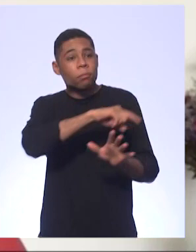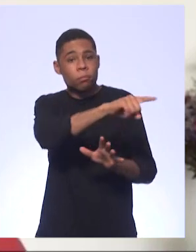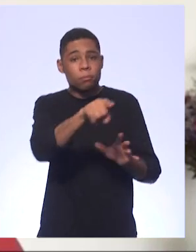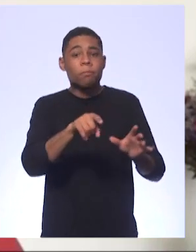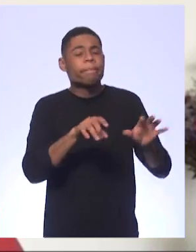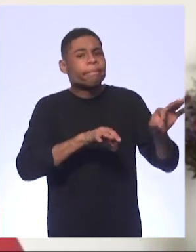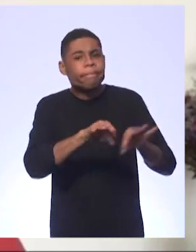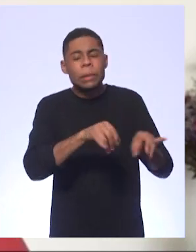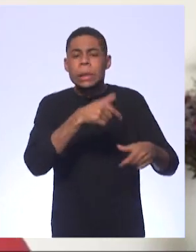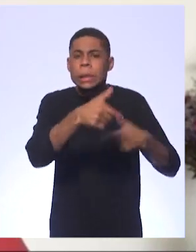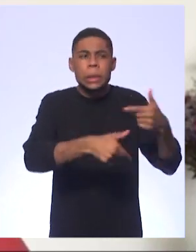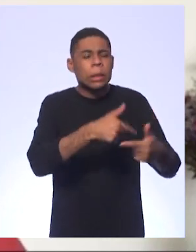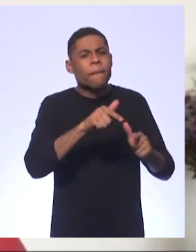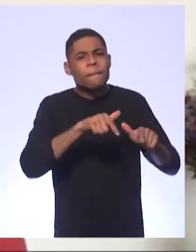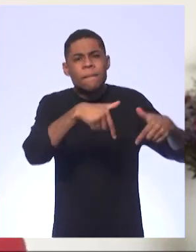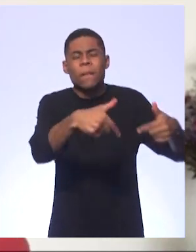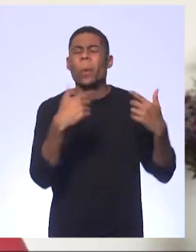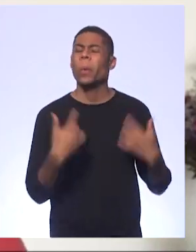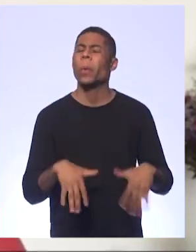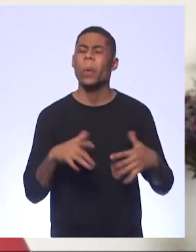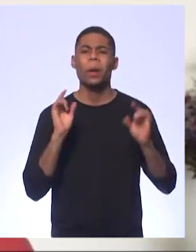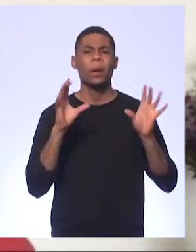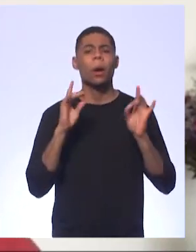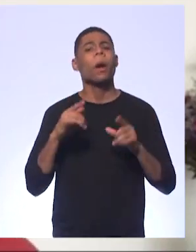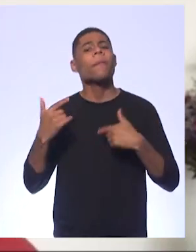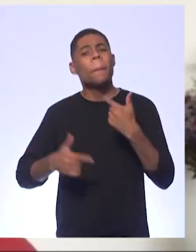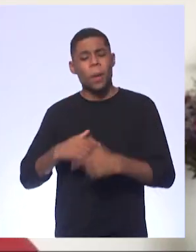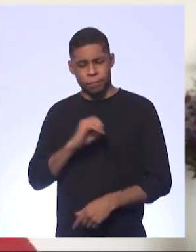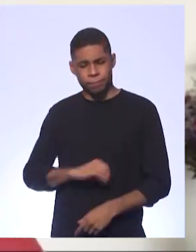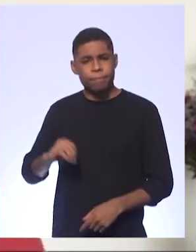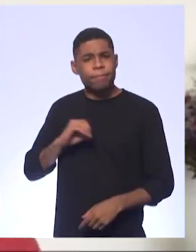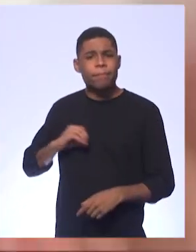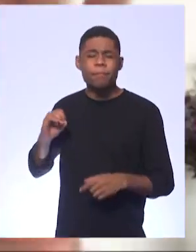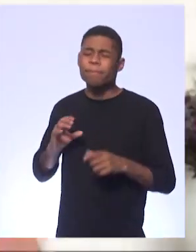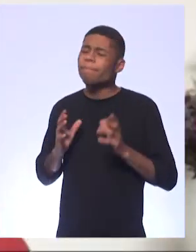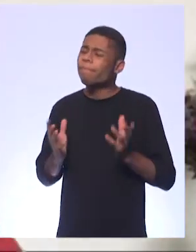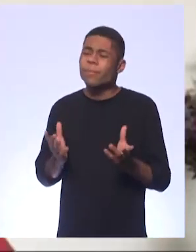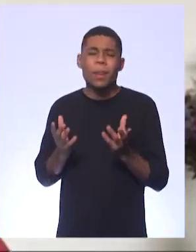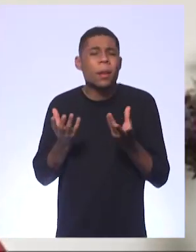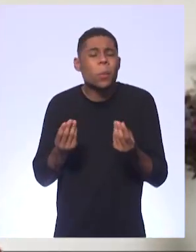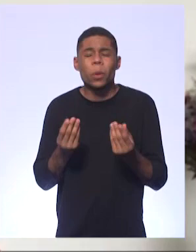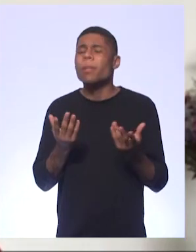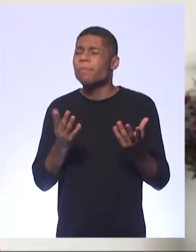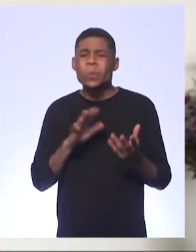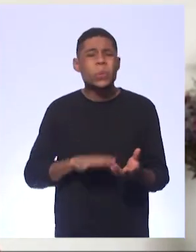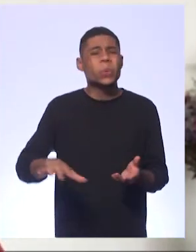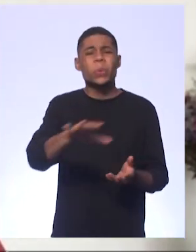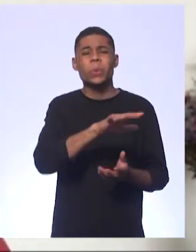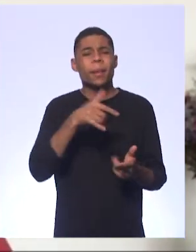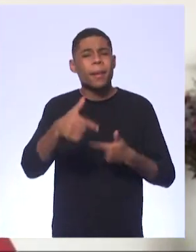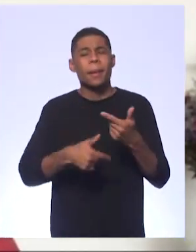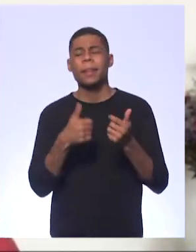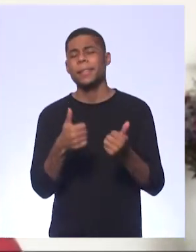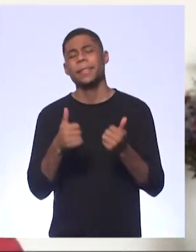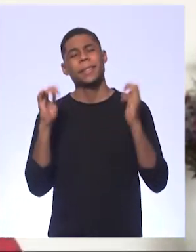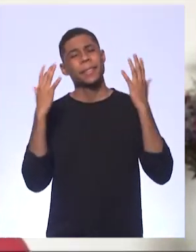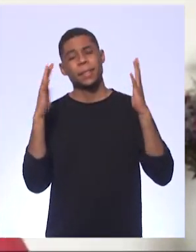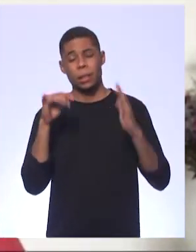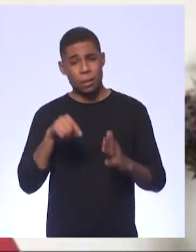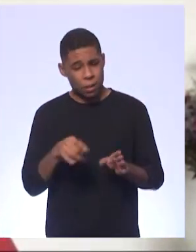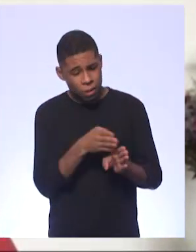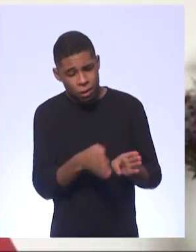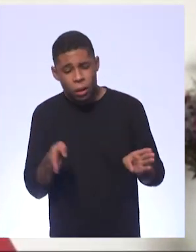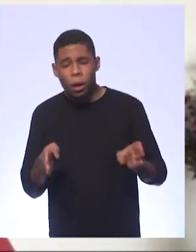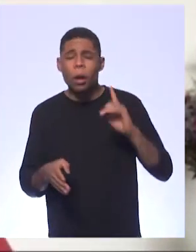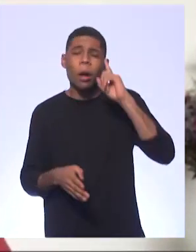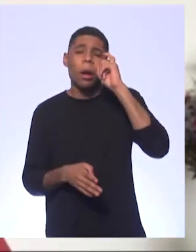excepcional, o trabalho do centro de mídias, enfim, todos nós trabalhamos muito e estamos superando essa fase tão difícil